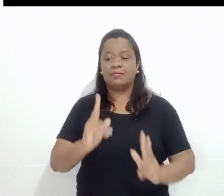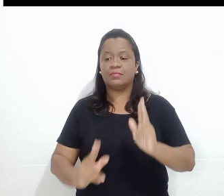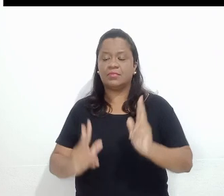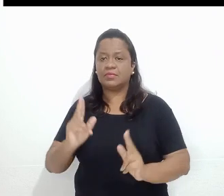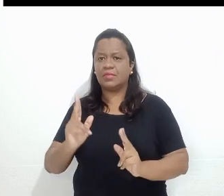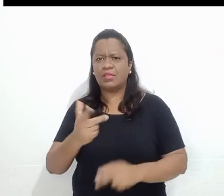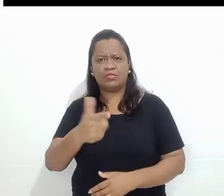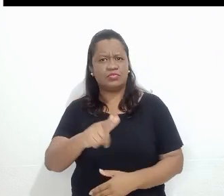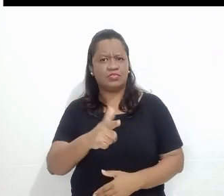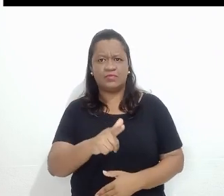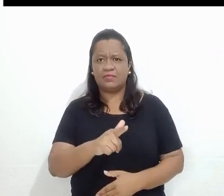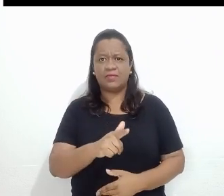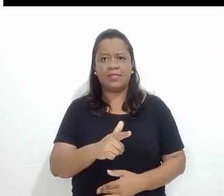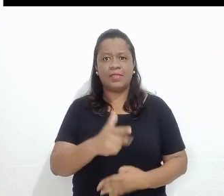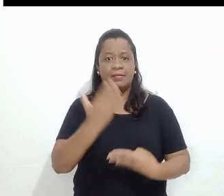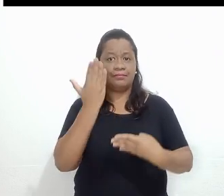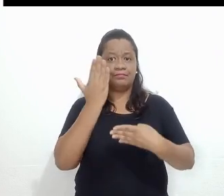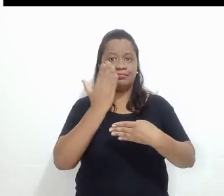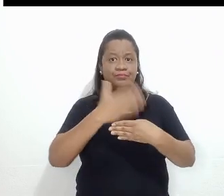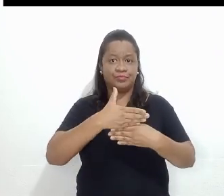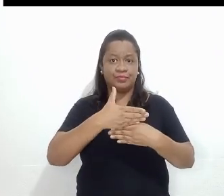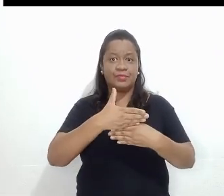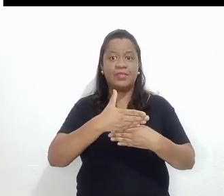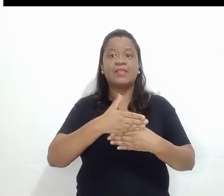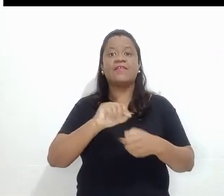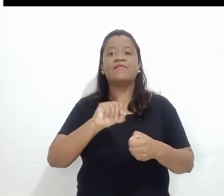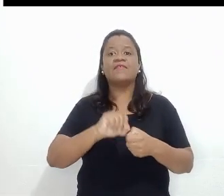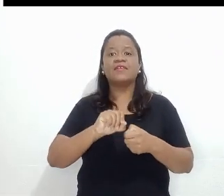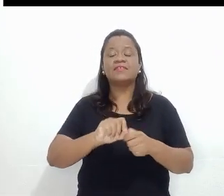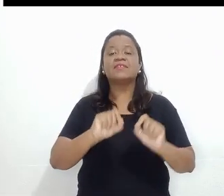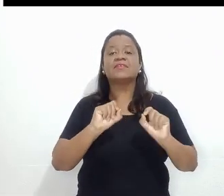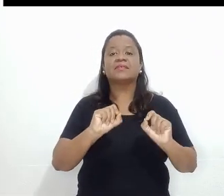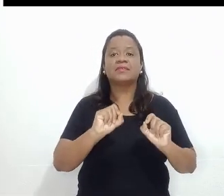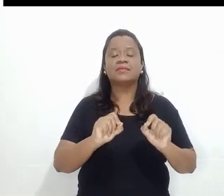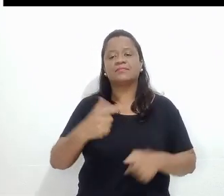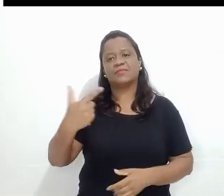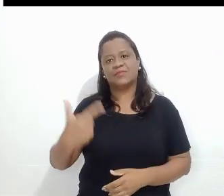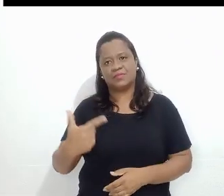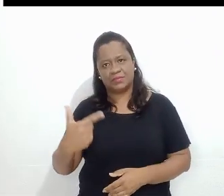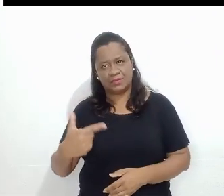se não tiver um claquetista para fazer isso, quem vai fazer é o segundo assistente.